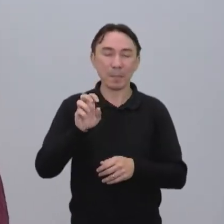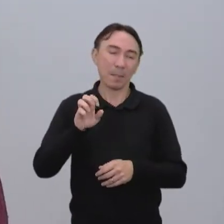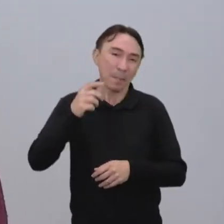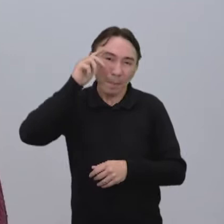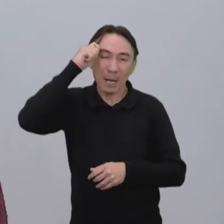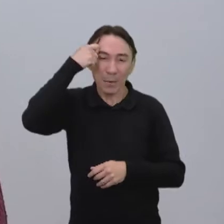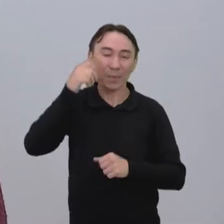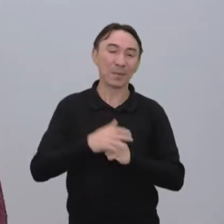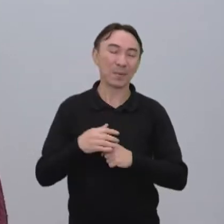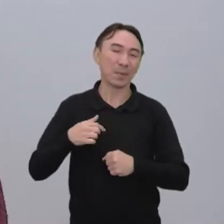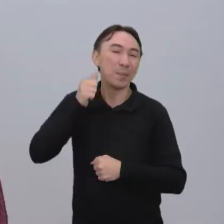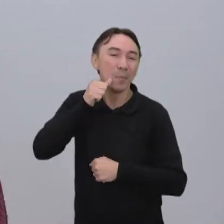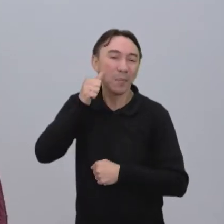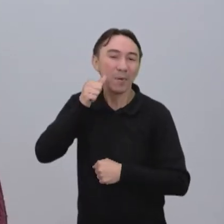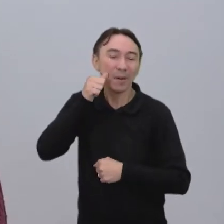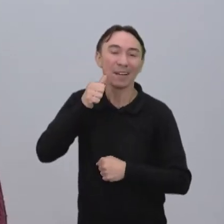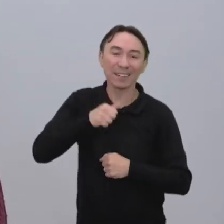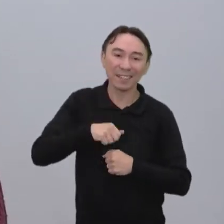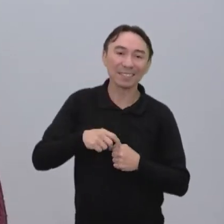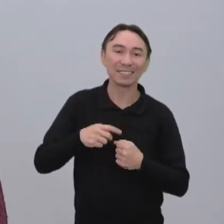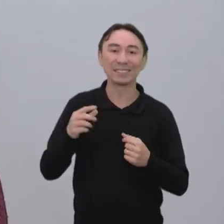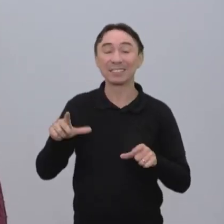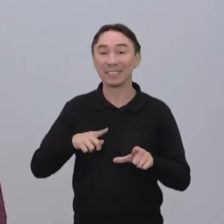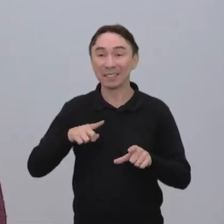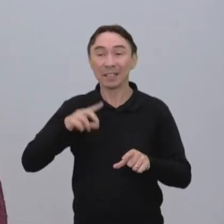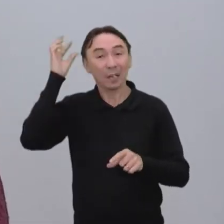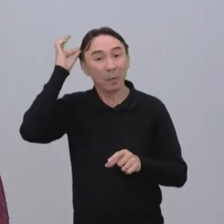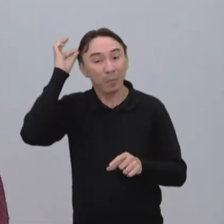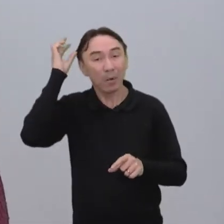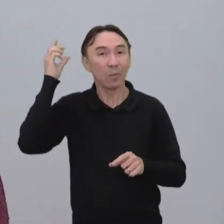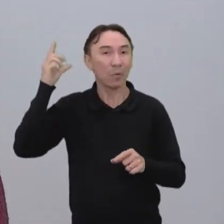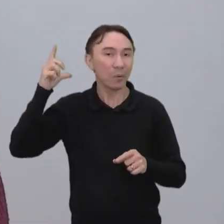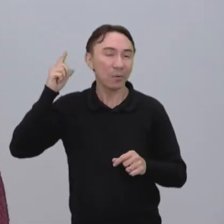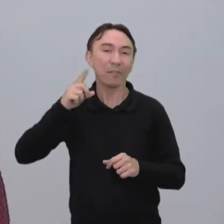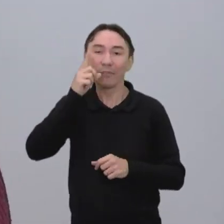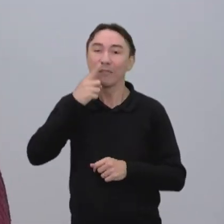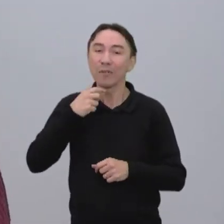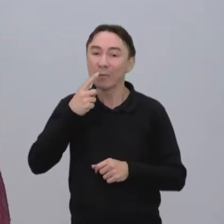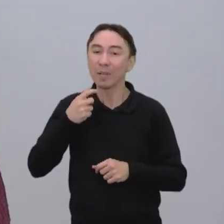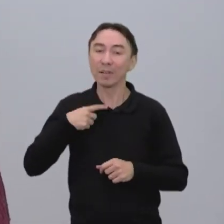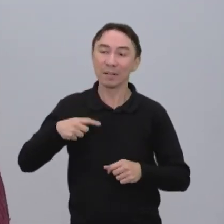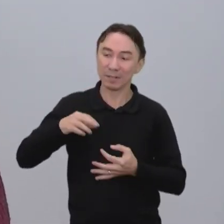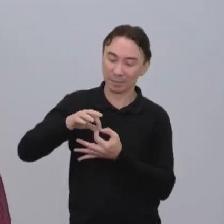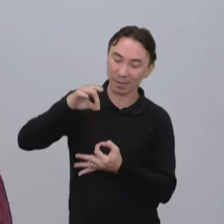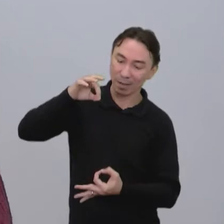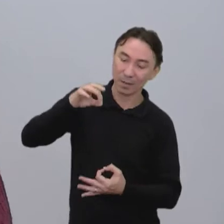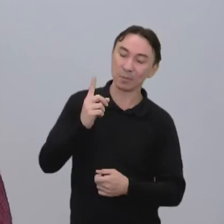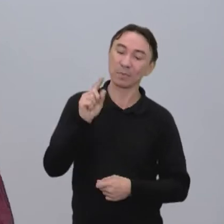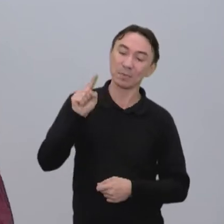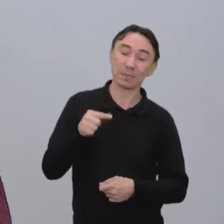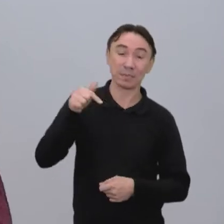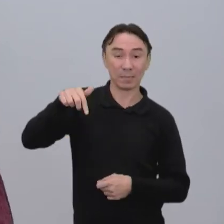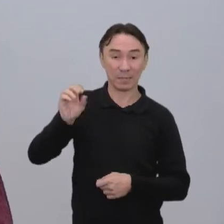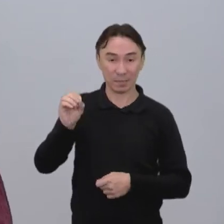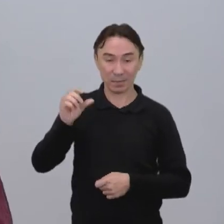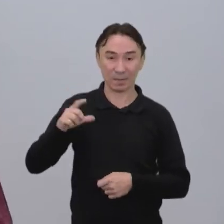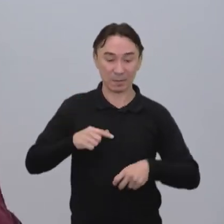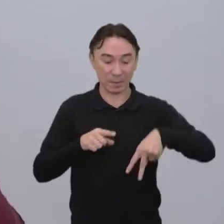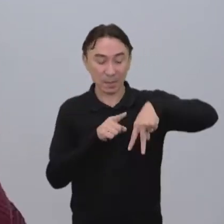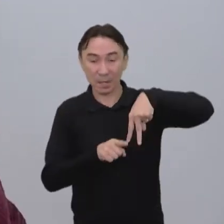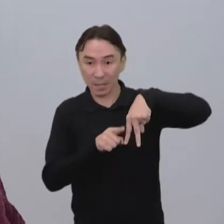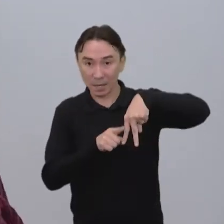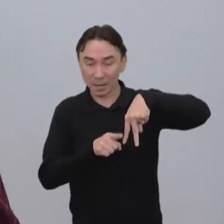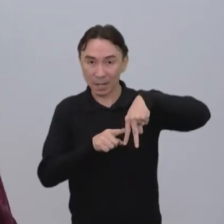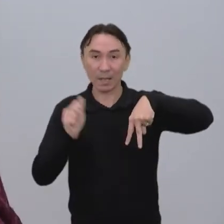de pele branca, olhos castanhos, cabelos ruivos. Eu tenho 1,70 m de altura e hoje eu estou usando uma calça jeans azul,